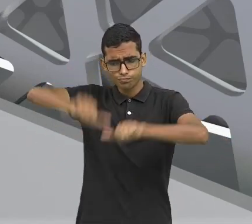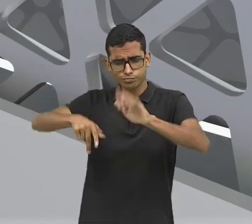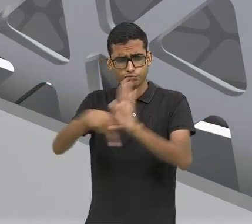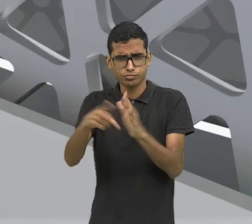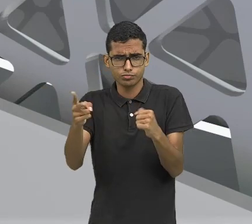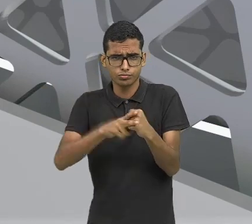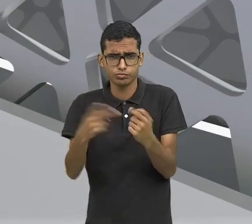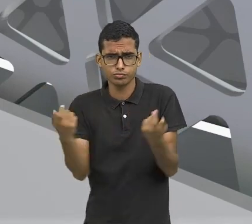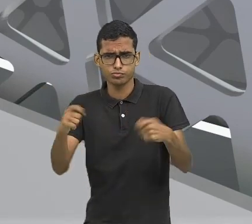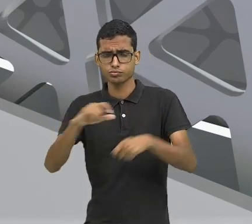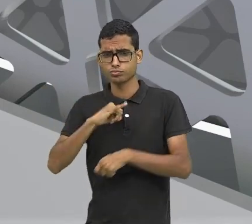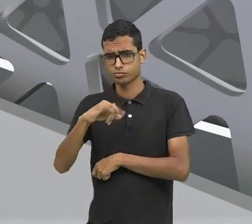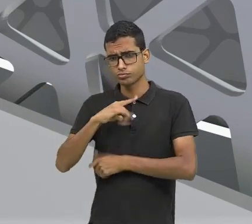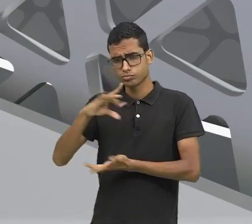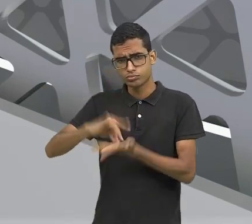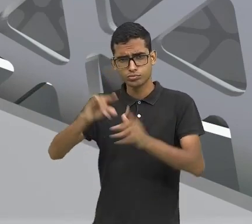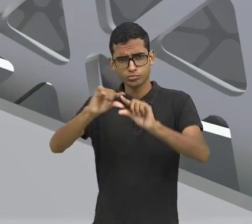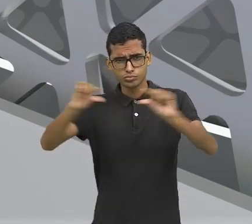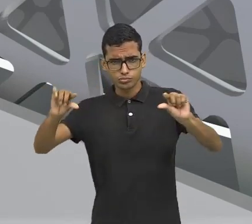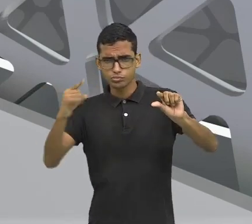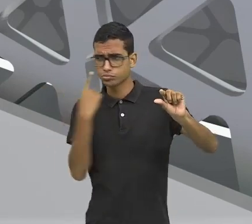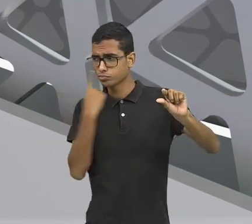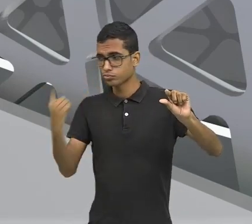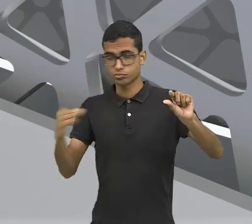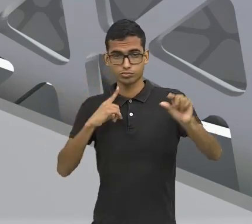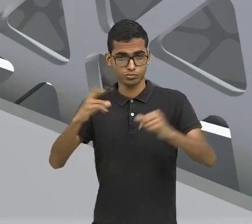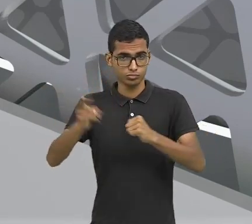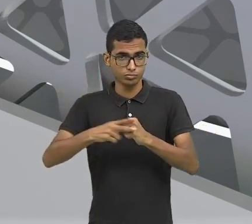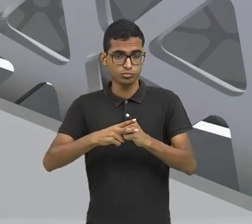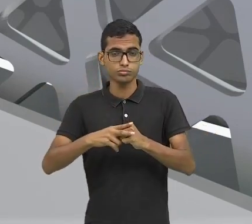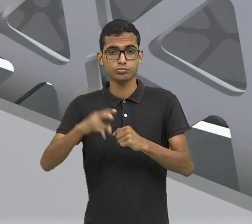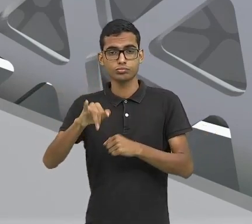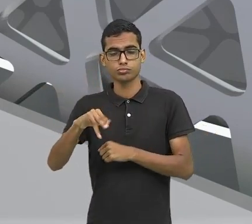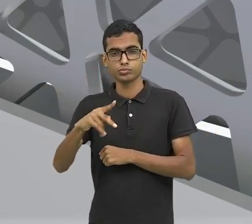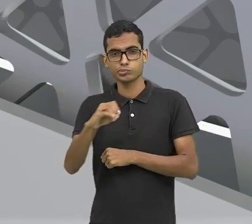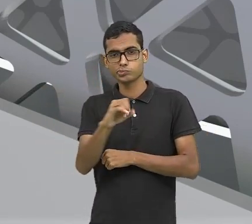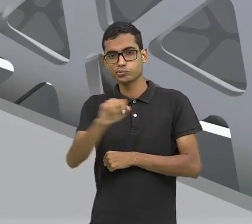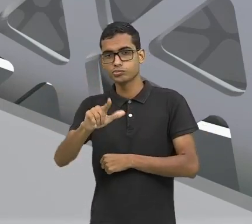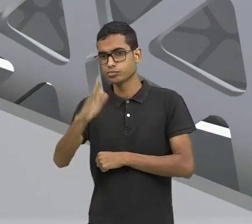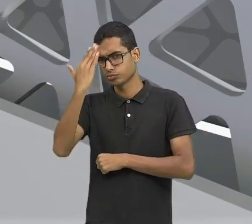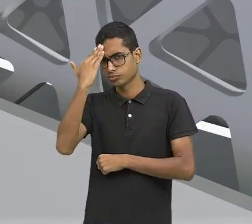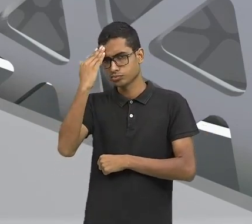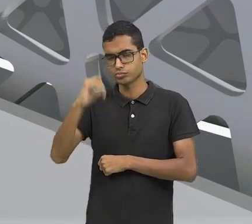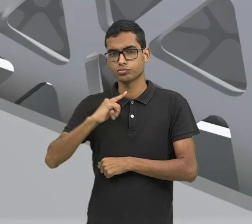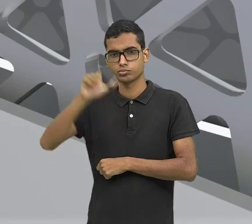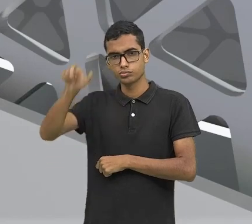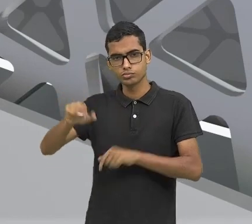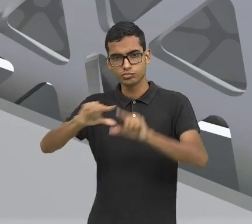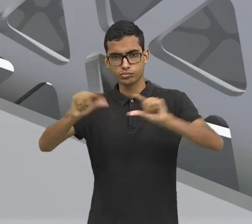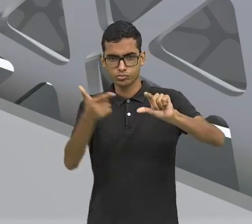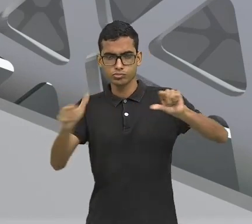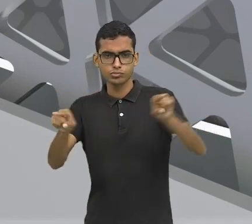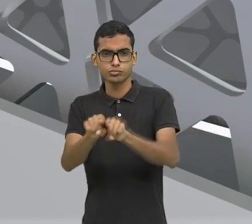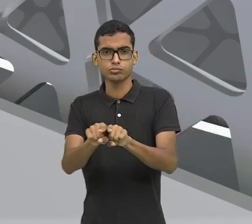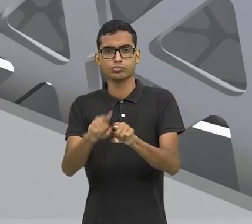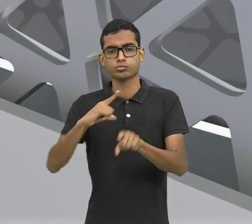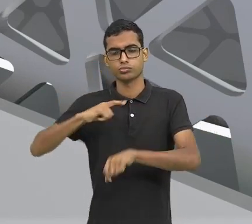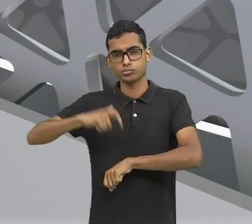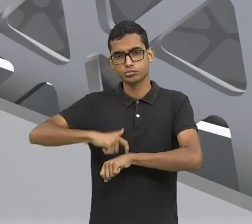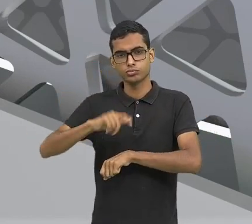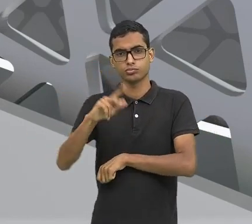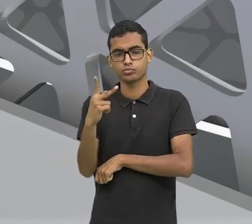Se possuir na oração, se a oração possuir um verbo impessoal, já sabe, oração sem sujeito. Se aparecer o verbo